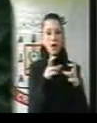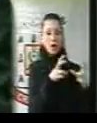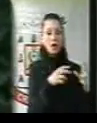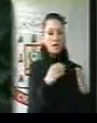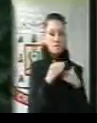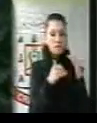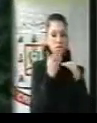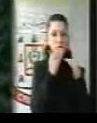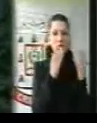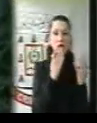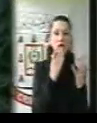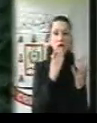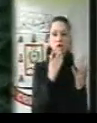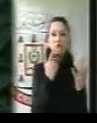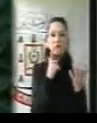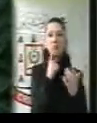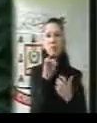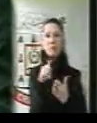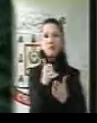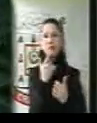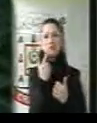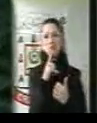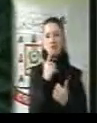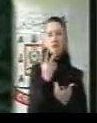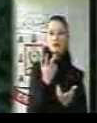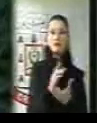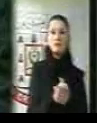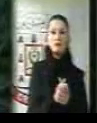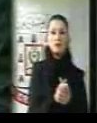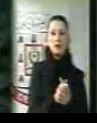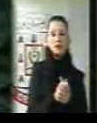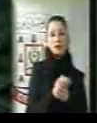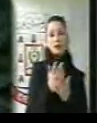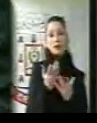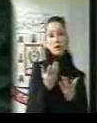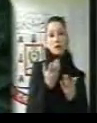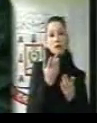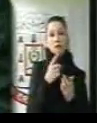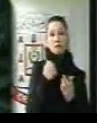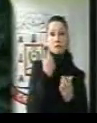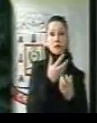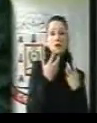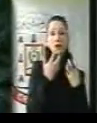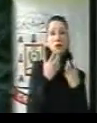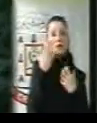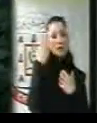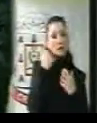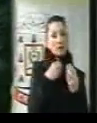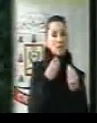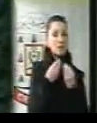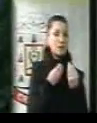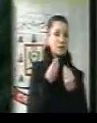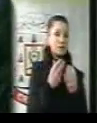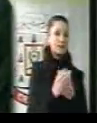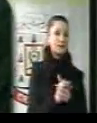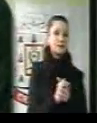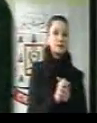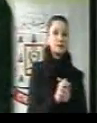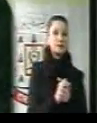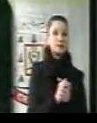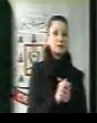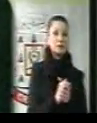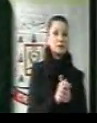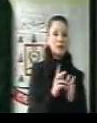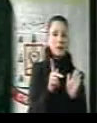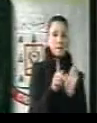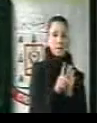aproveitadas como se deve, e se torna o secundário pela prioridade. Né? A gente vê que o